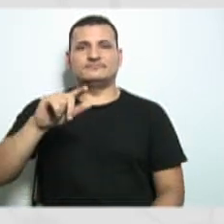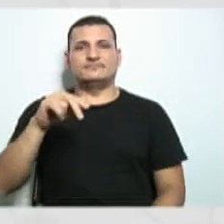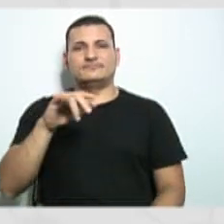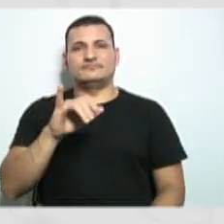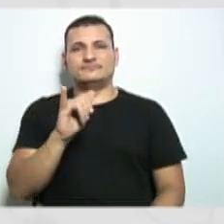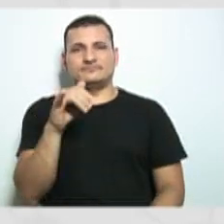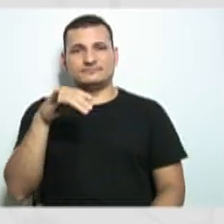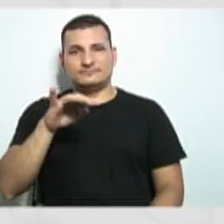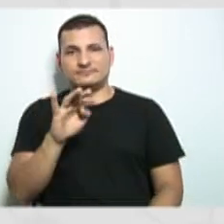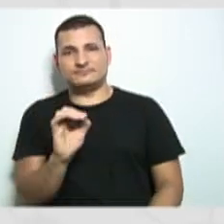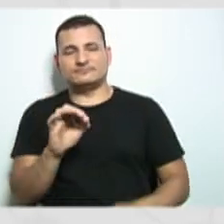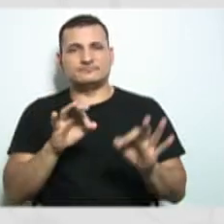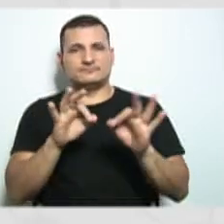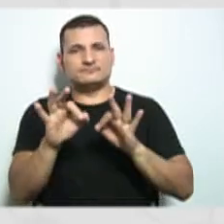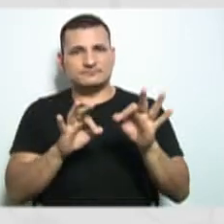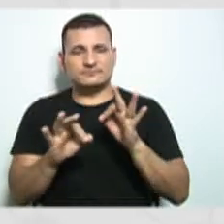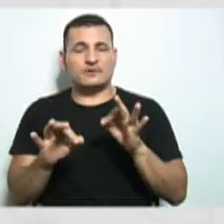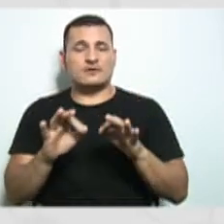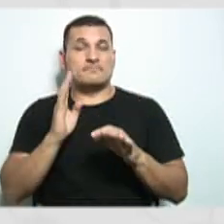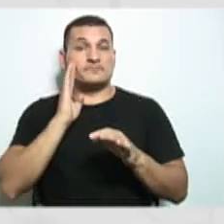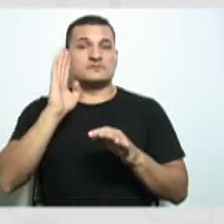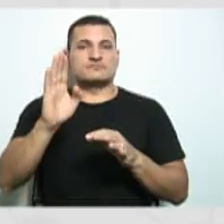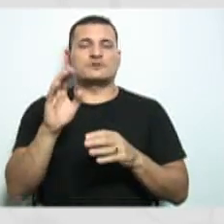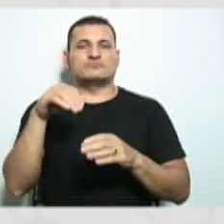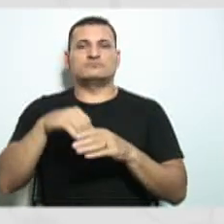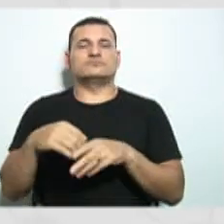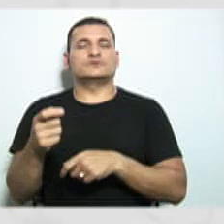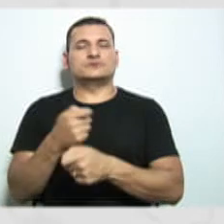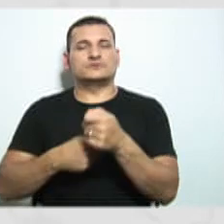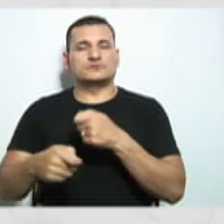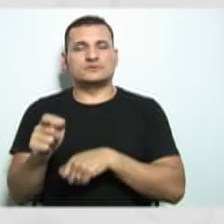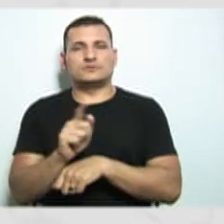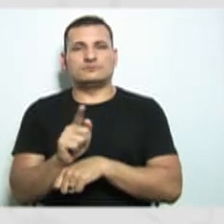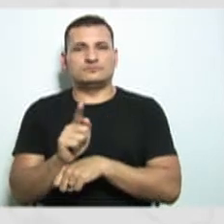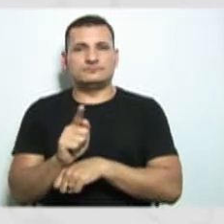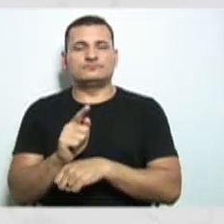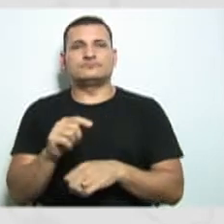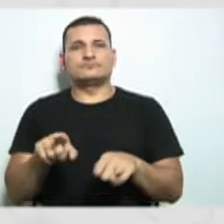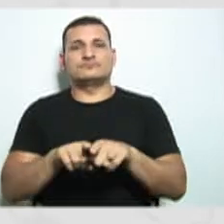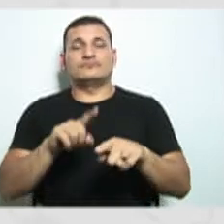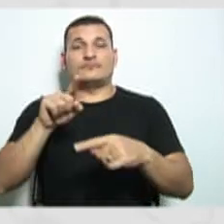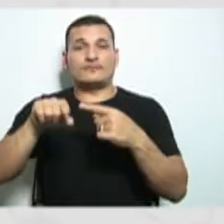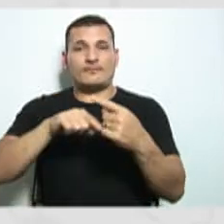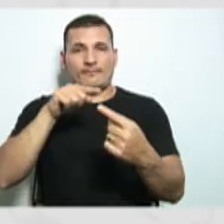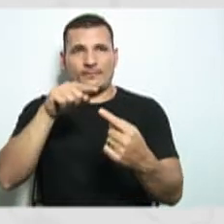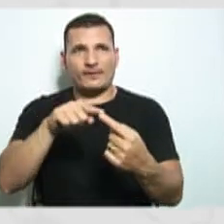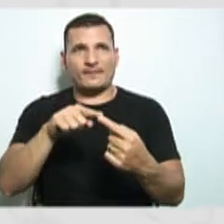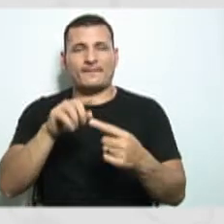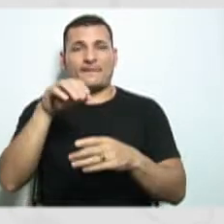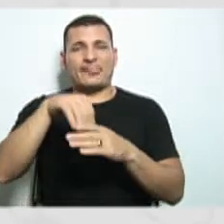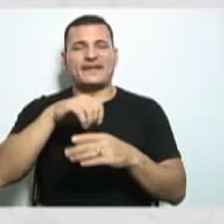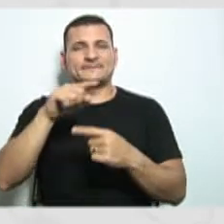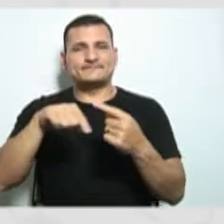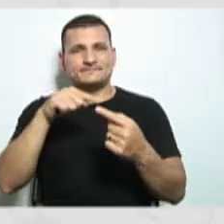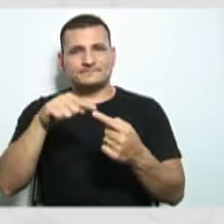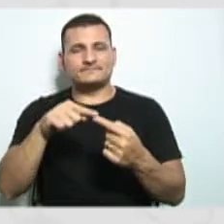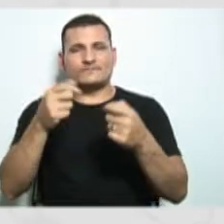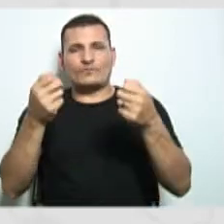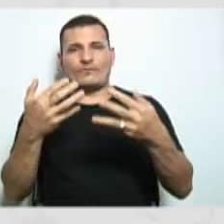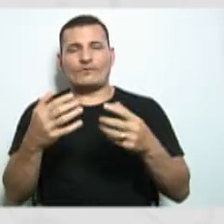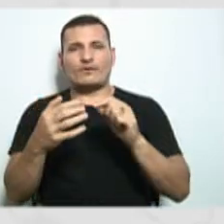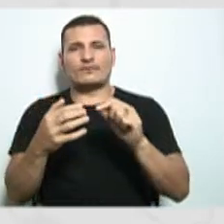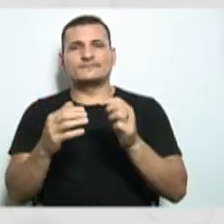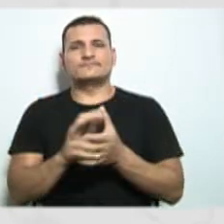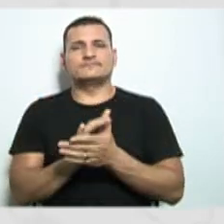de gestão estratégica, é lógico. Os tipos de planejamento, falamos também de objetivos, né? Dentro dos objetivos nós falamos de